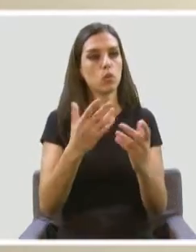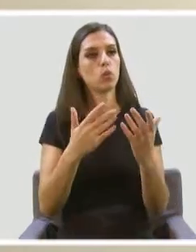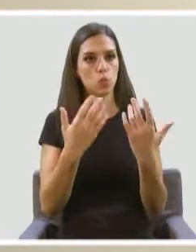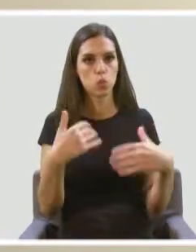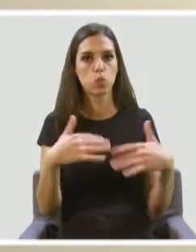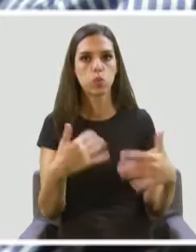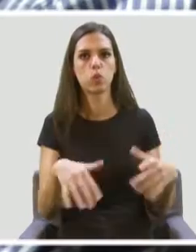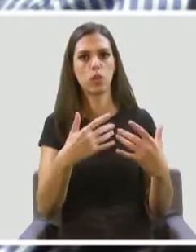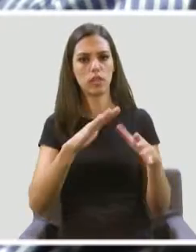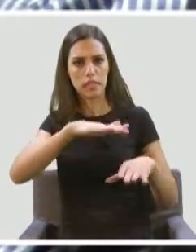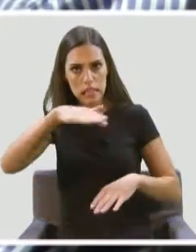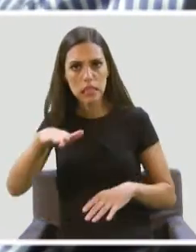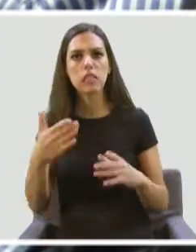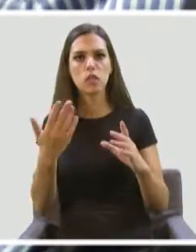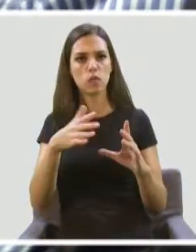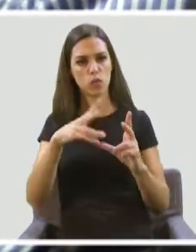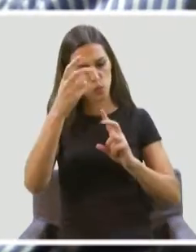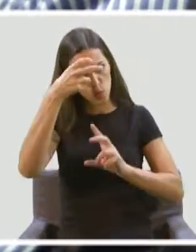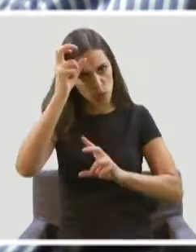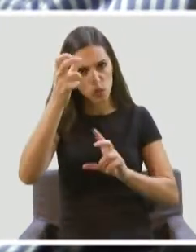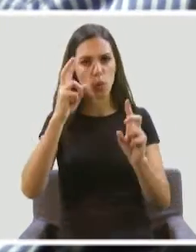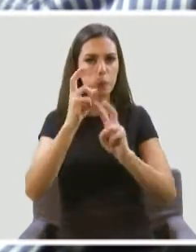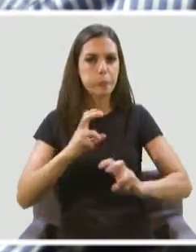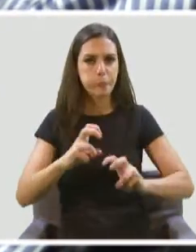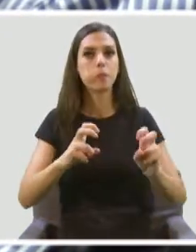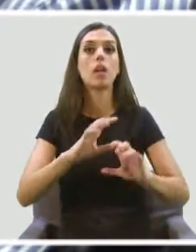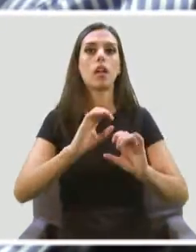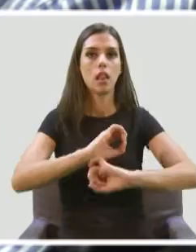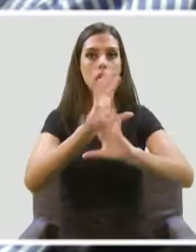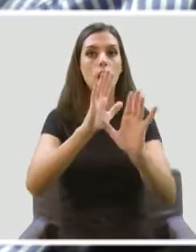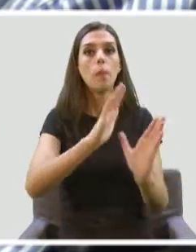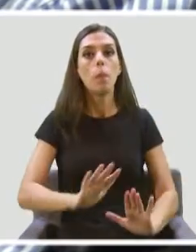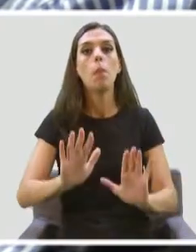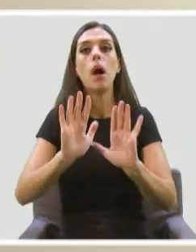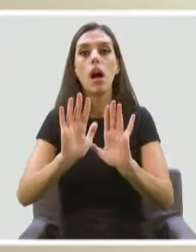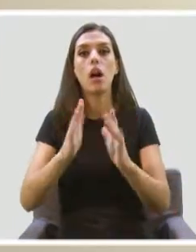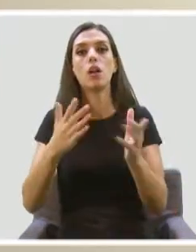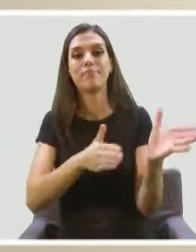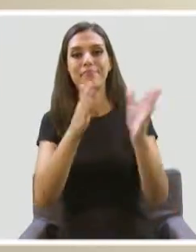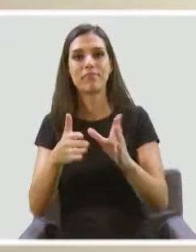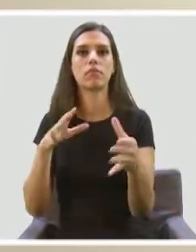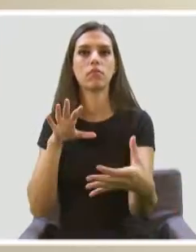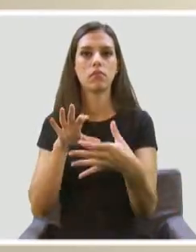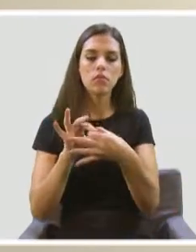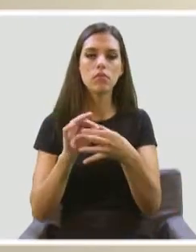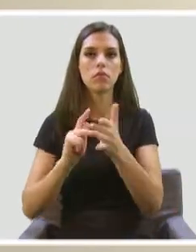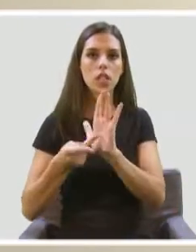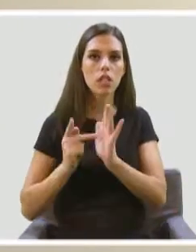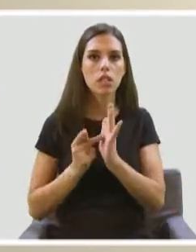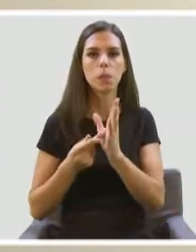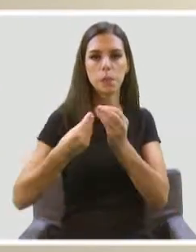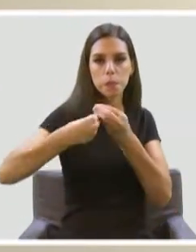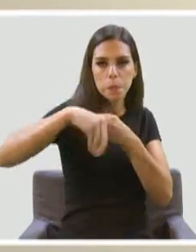aplicado, um ensino de base científica, de conceptual, mas sempre com uma componente de base e de apoio